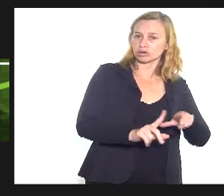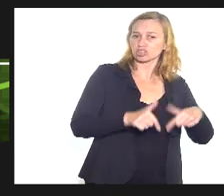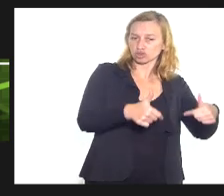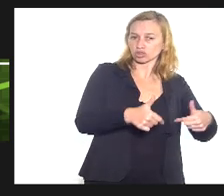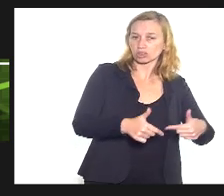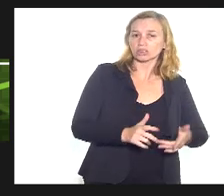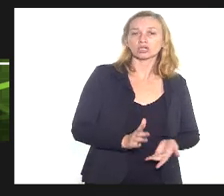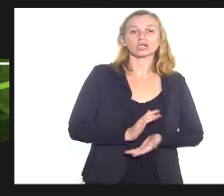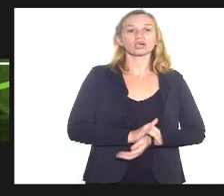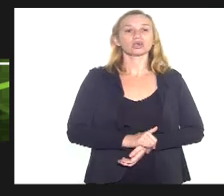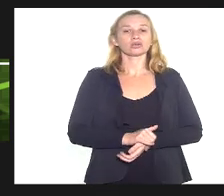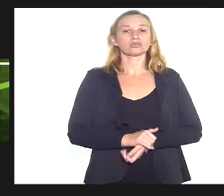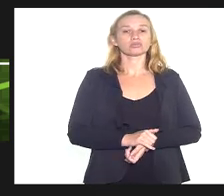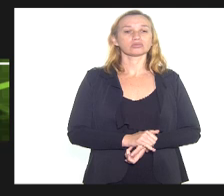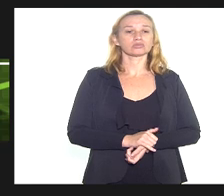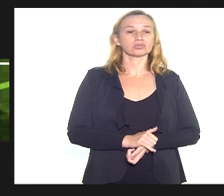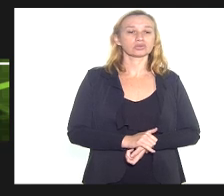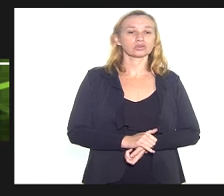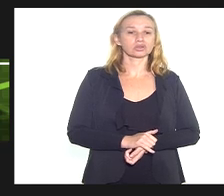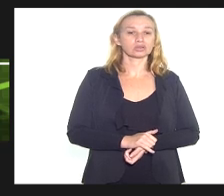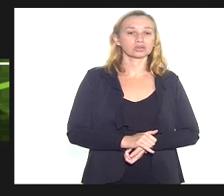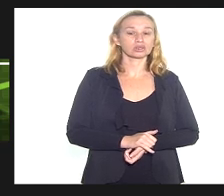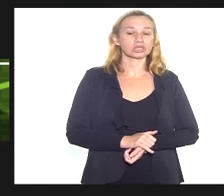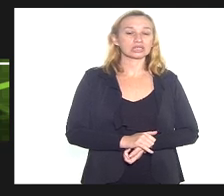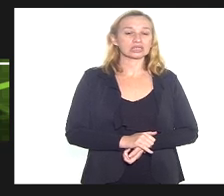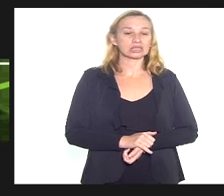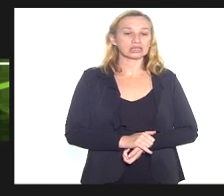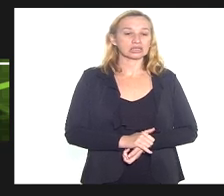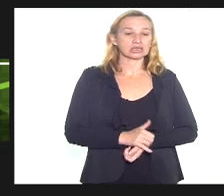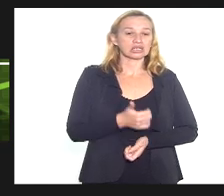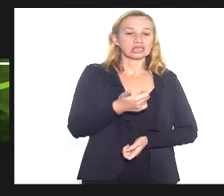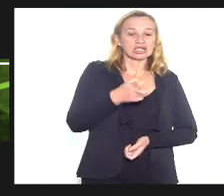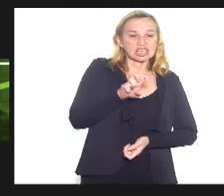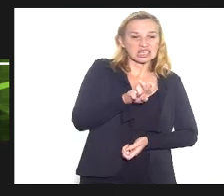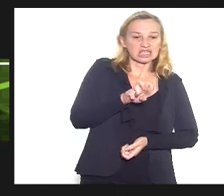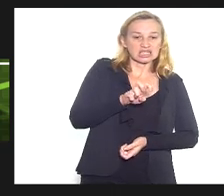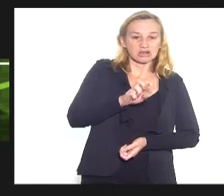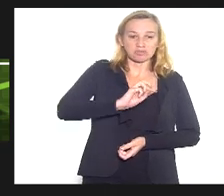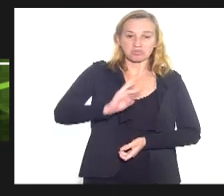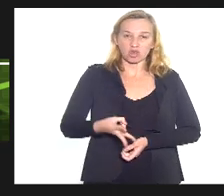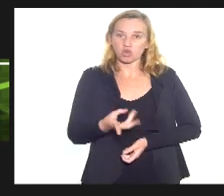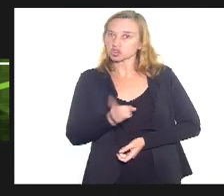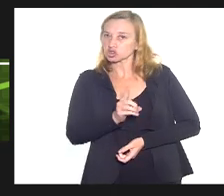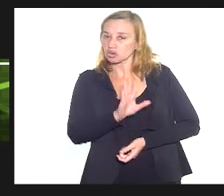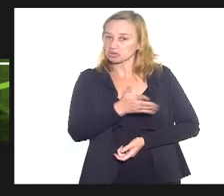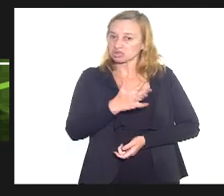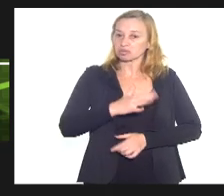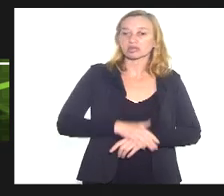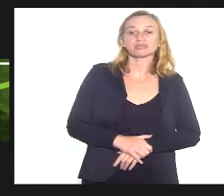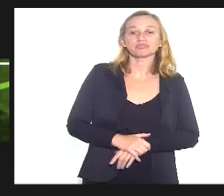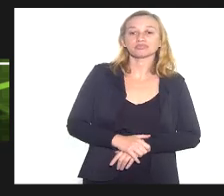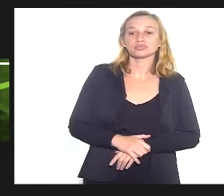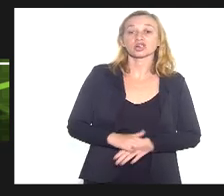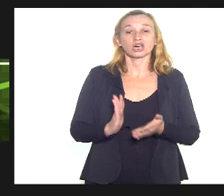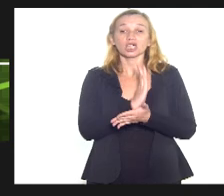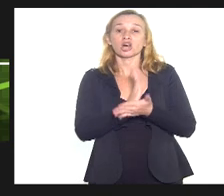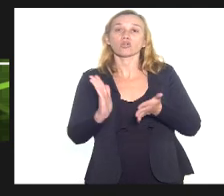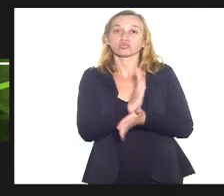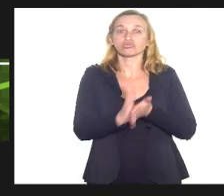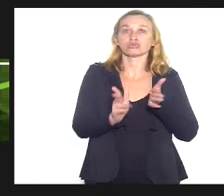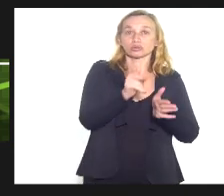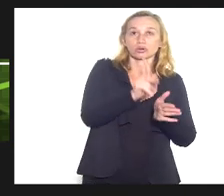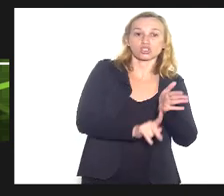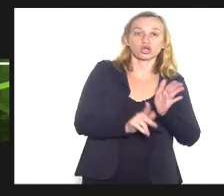que somam cerca de próximo a US$ 15 milhões, e alguns